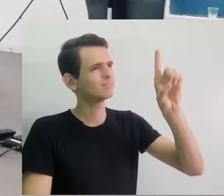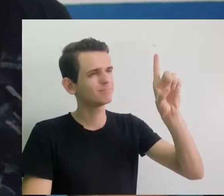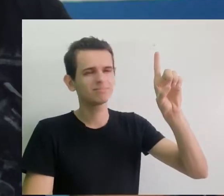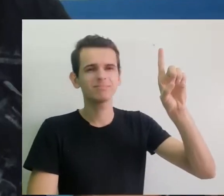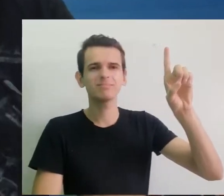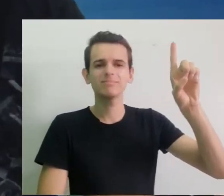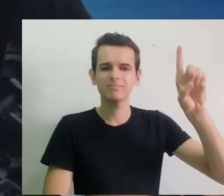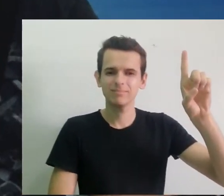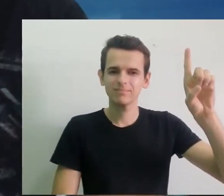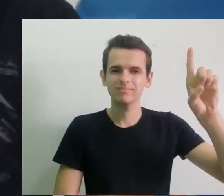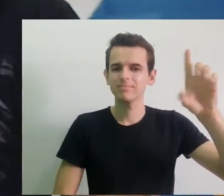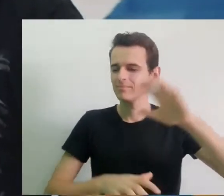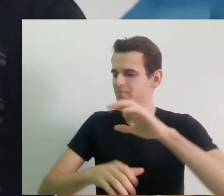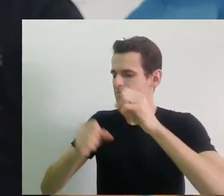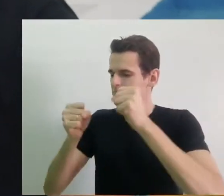cantemos poder,